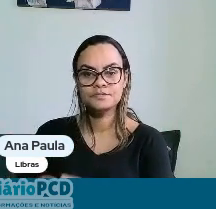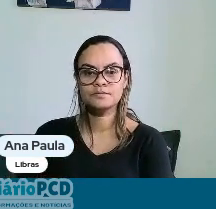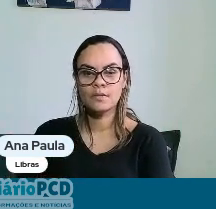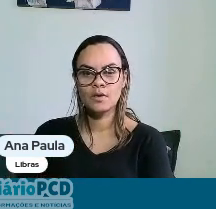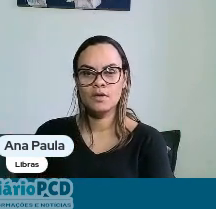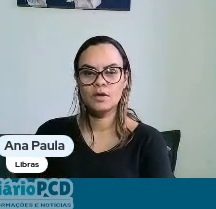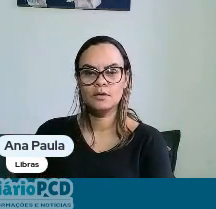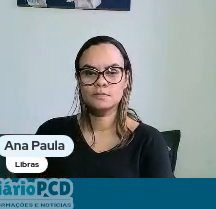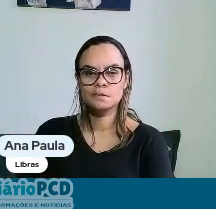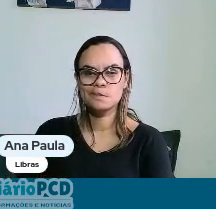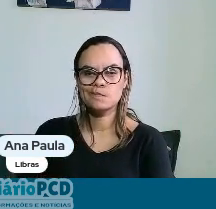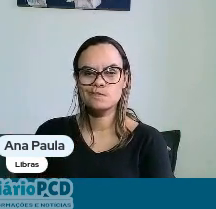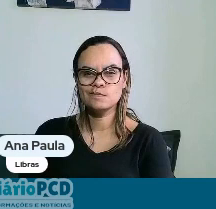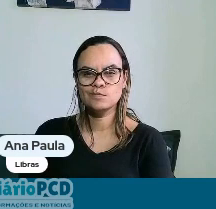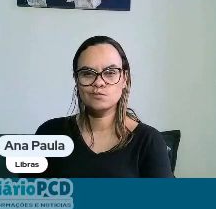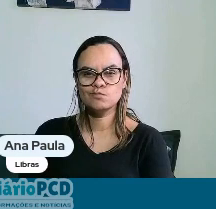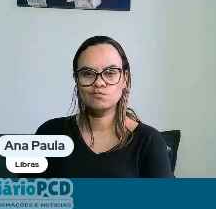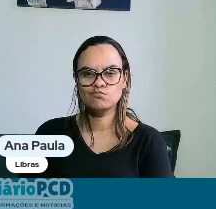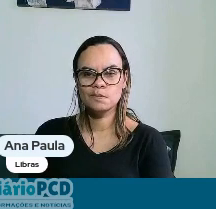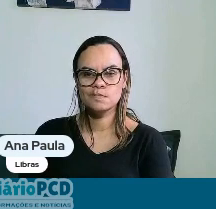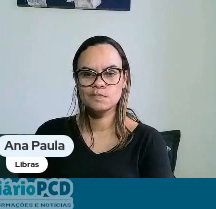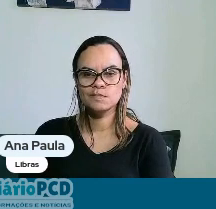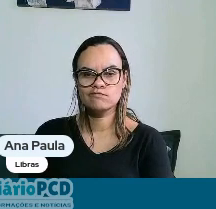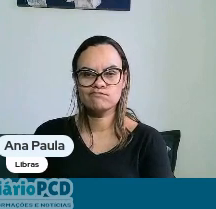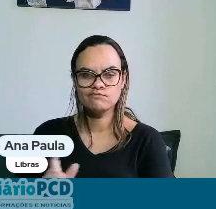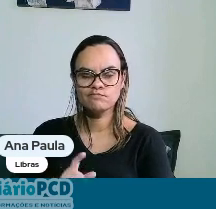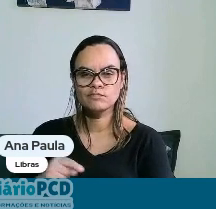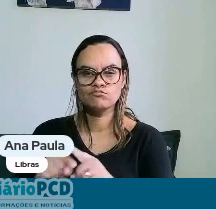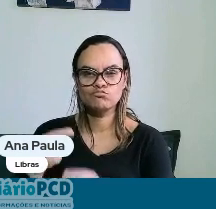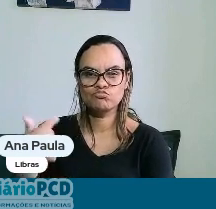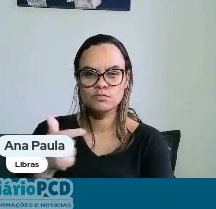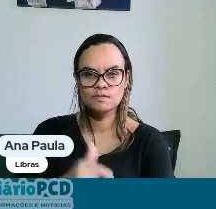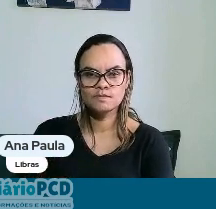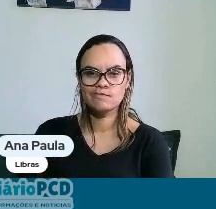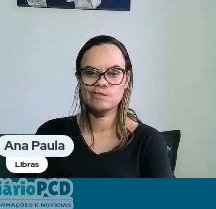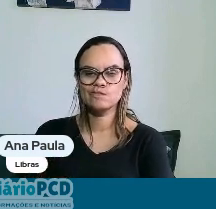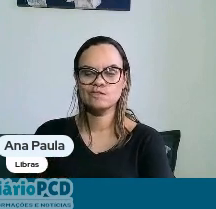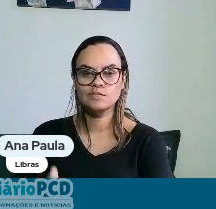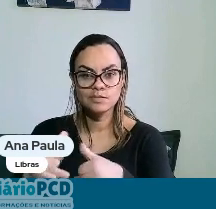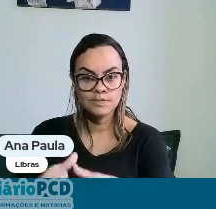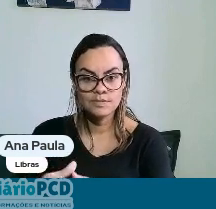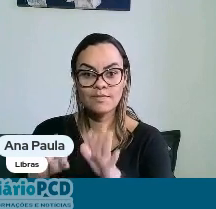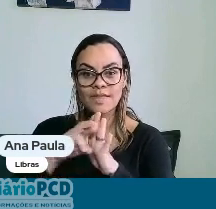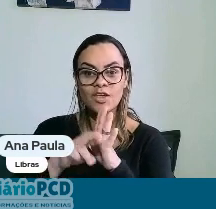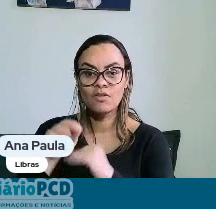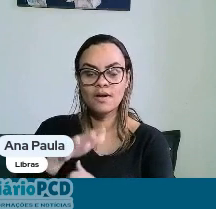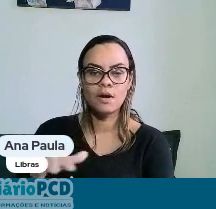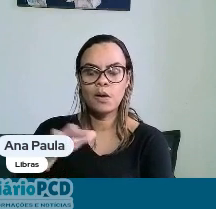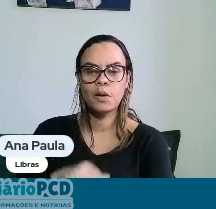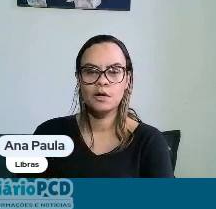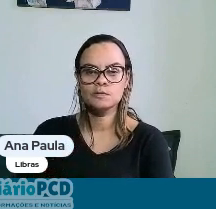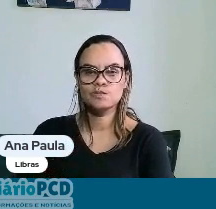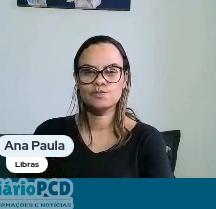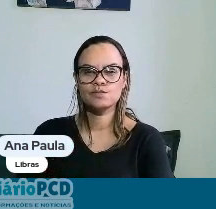alguma aceitação, nós vamos ter aqueles que não tiverem, que ficarem no regime geral, uma